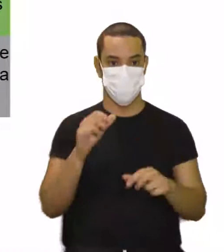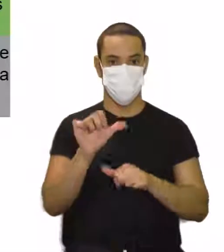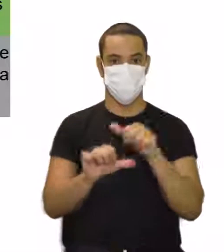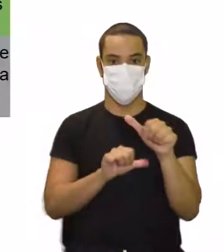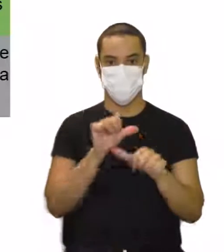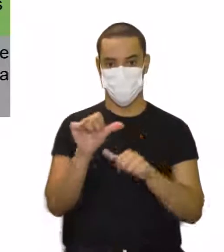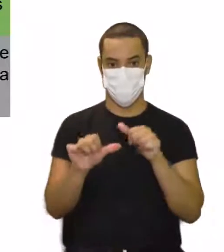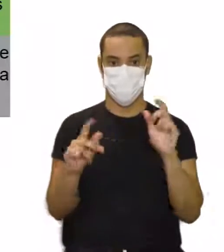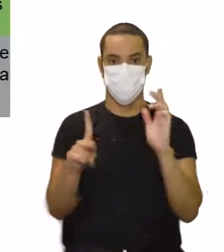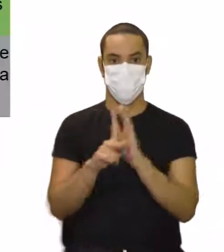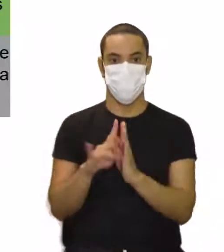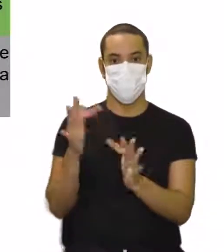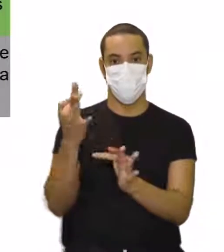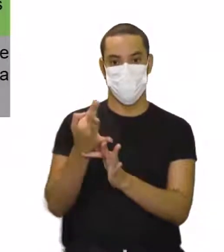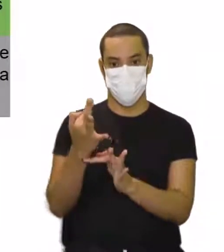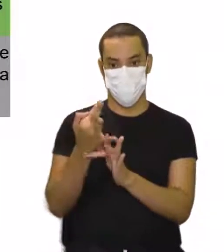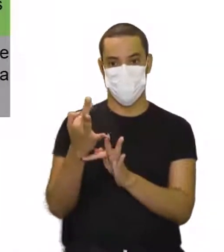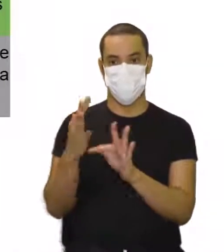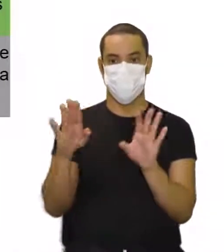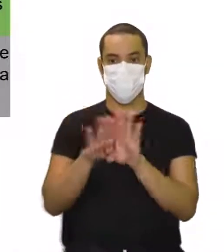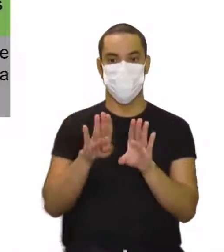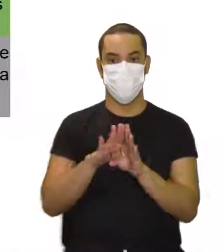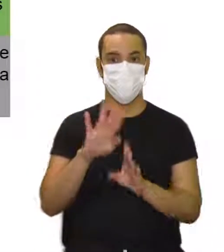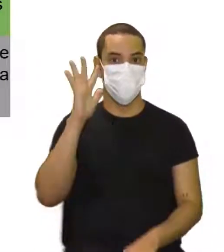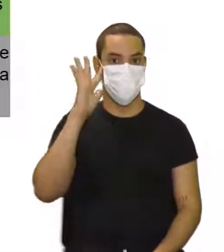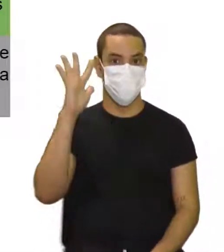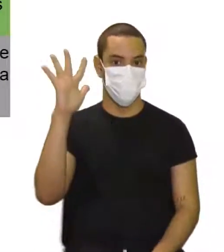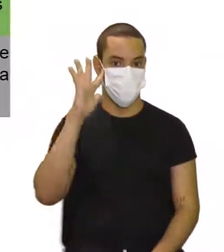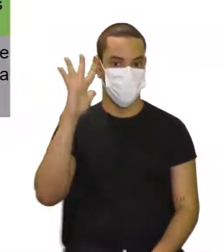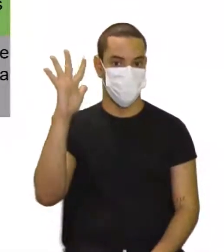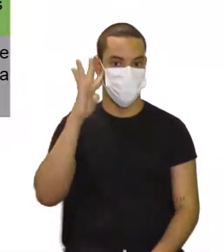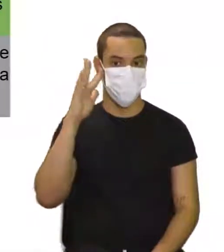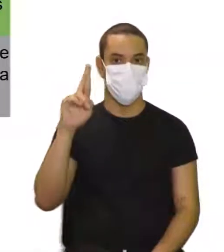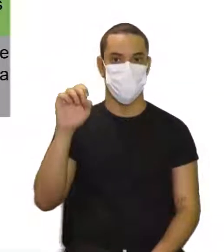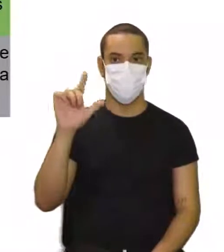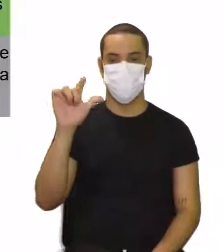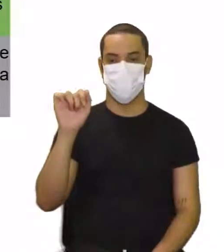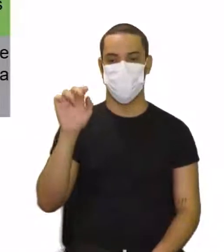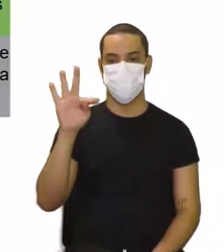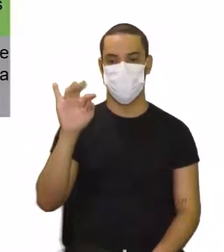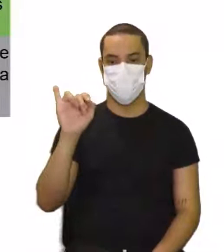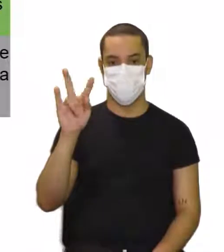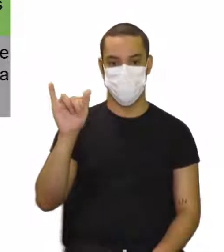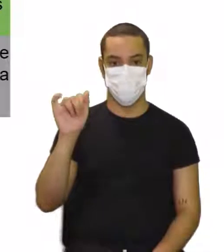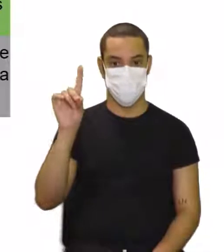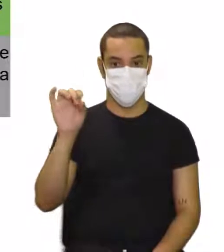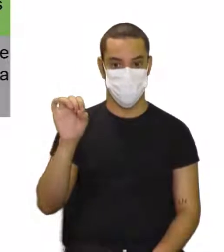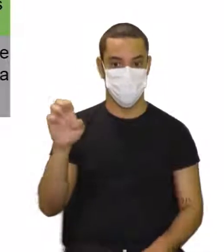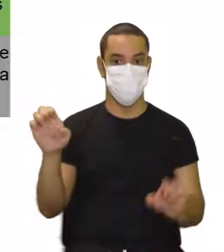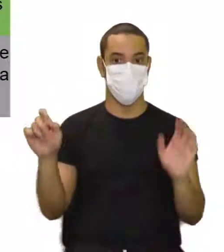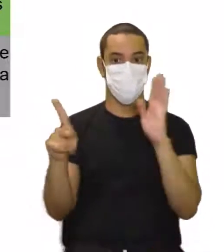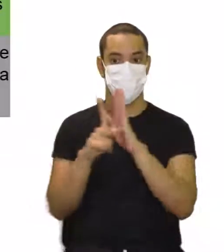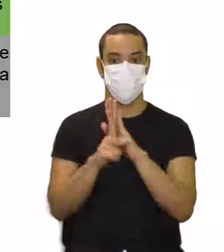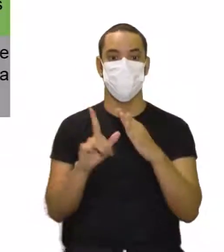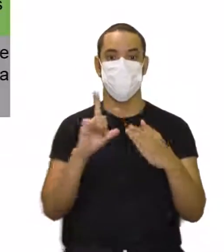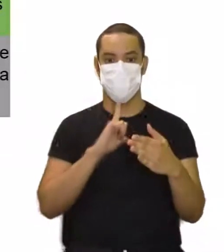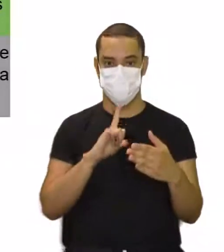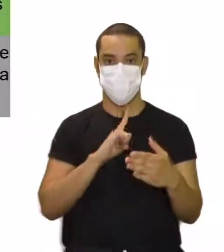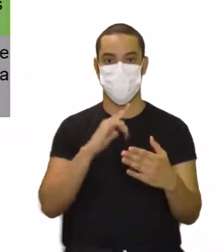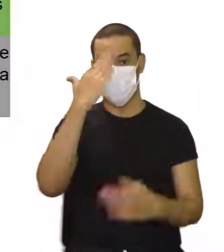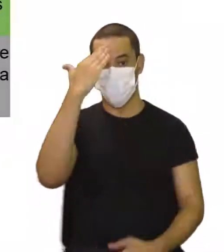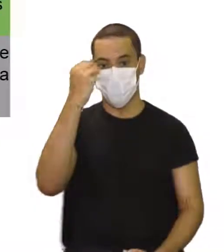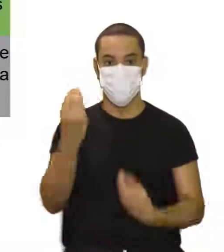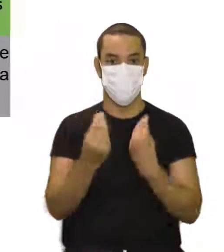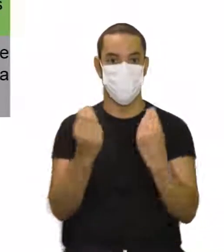física clássica e da teoria da relatividade. Acontece apenas para velocidades que são frações significativas da velocidade